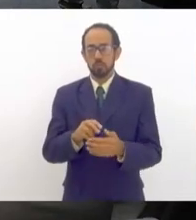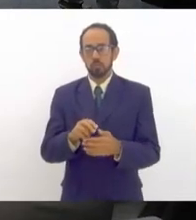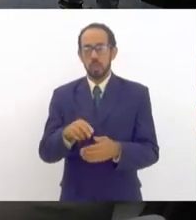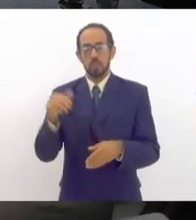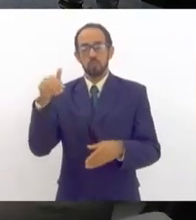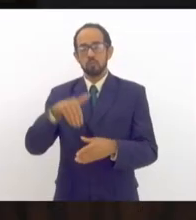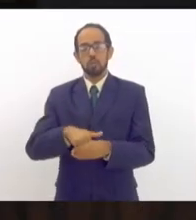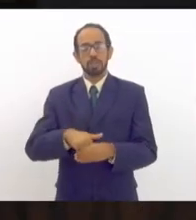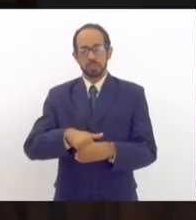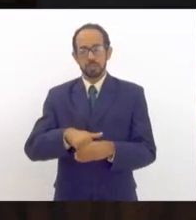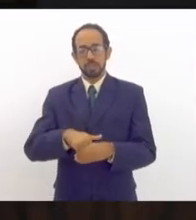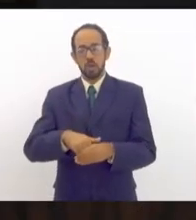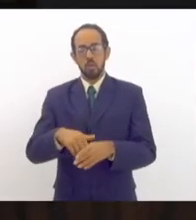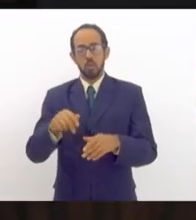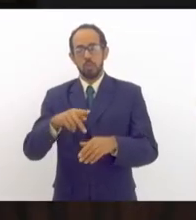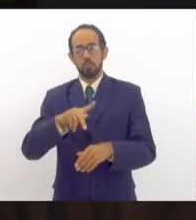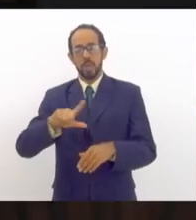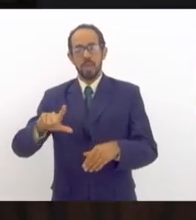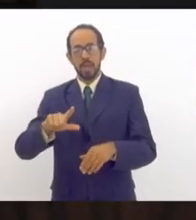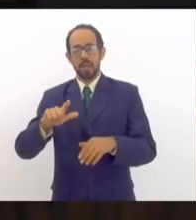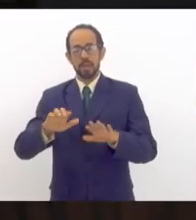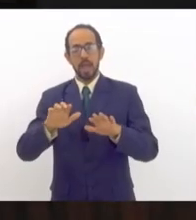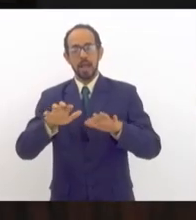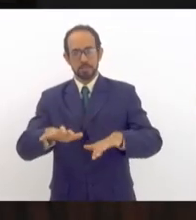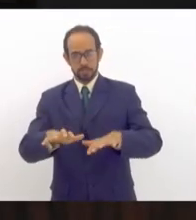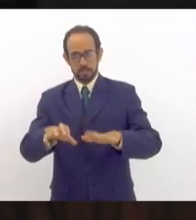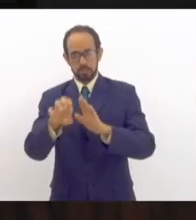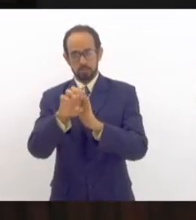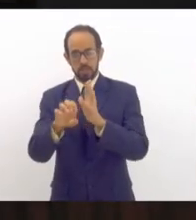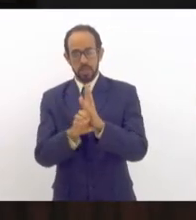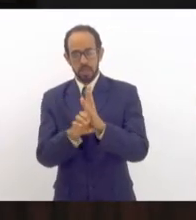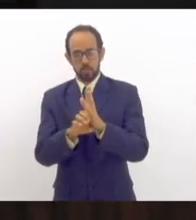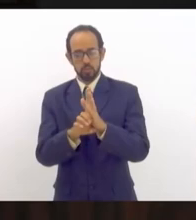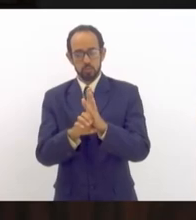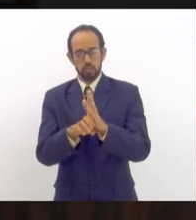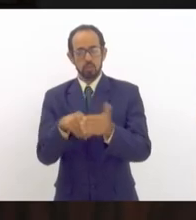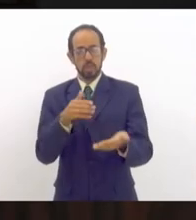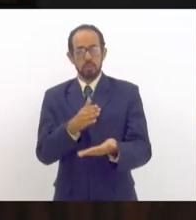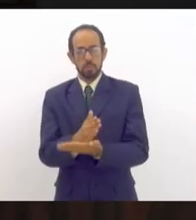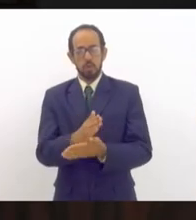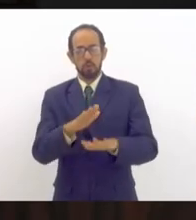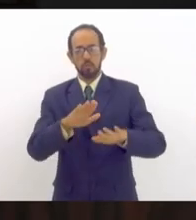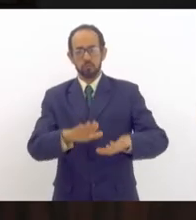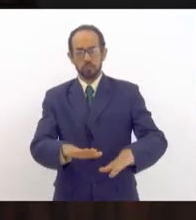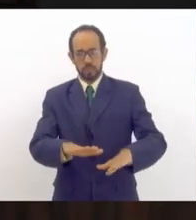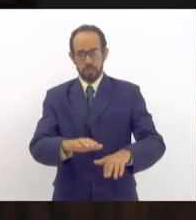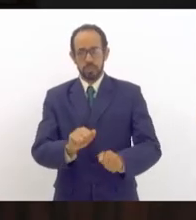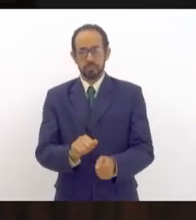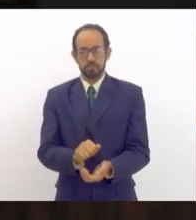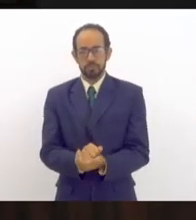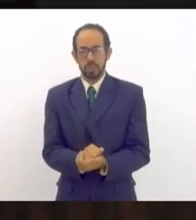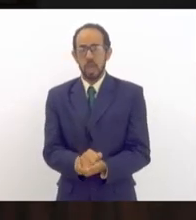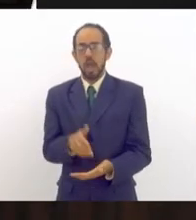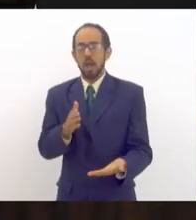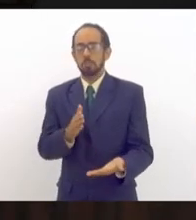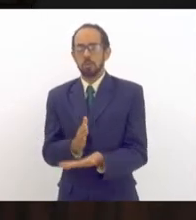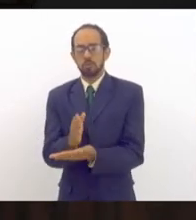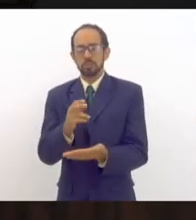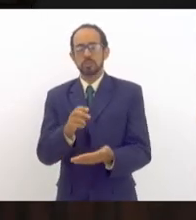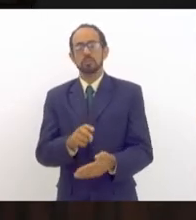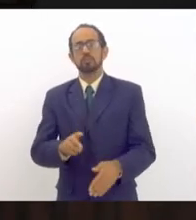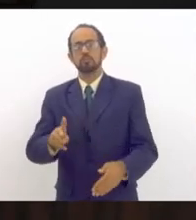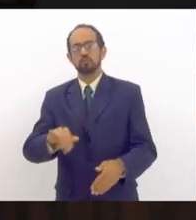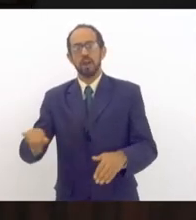em votação assim o projeto assim emendado permanece Como estão aprovado vai